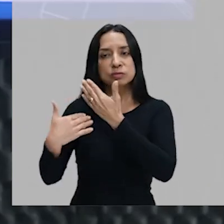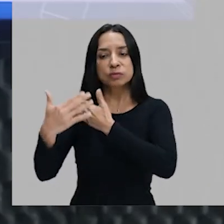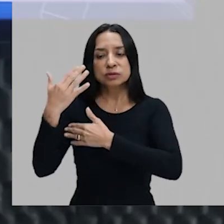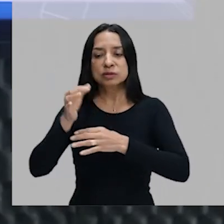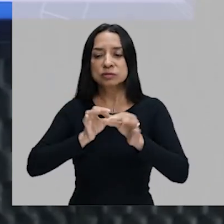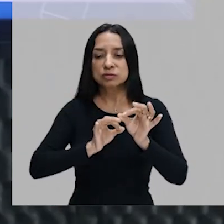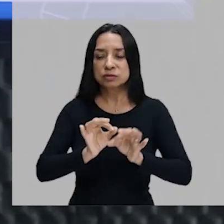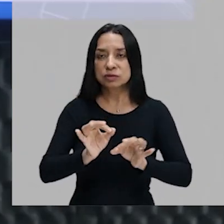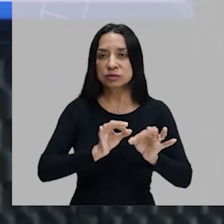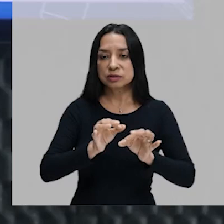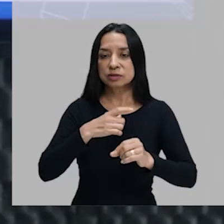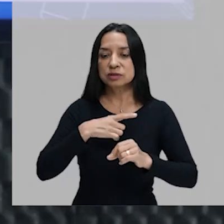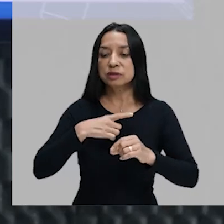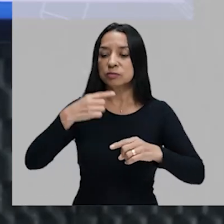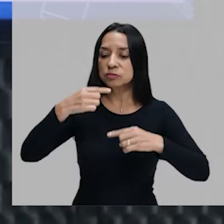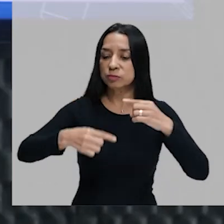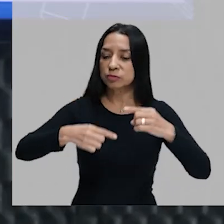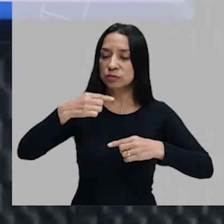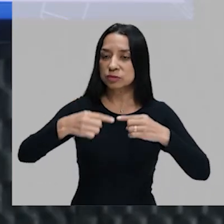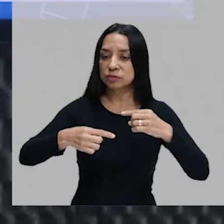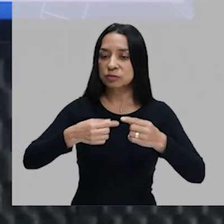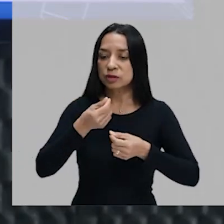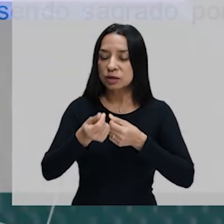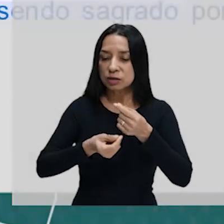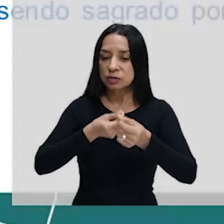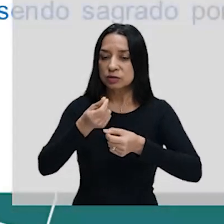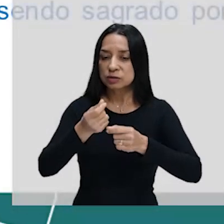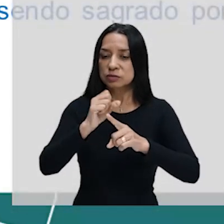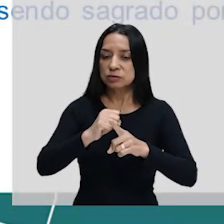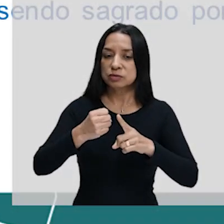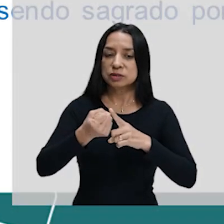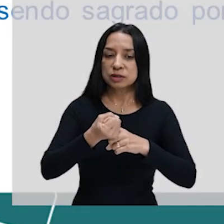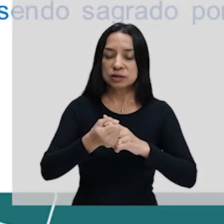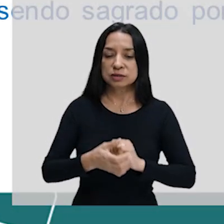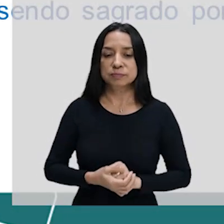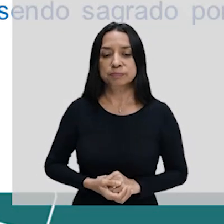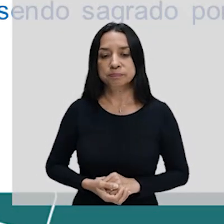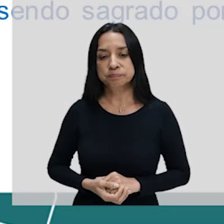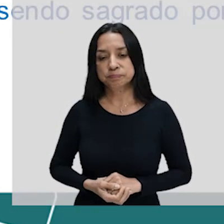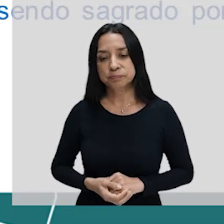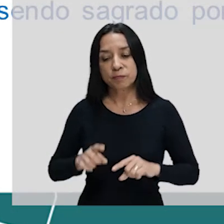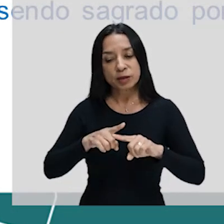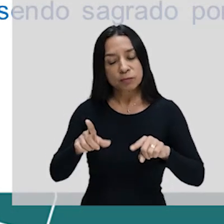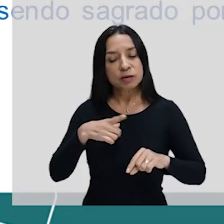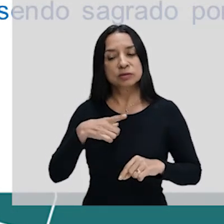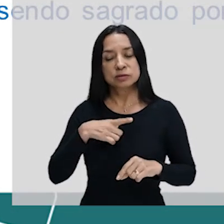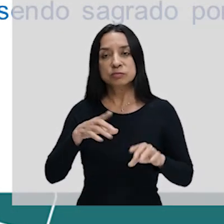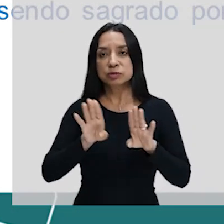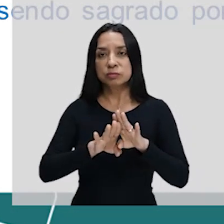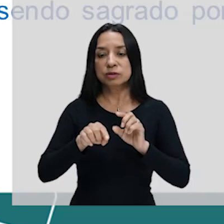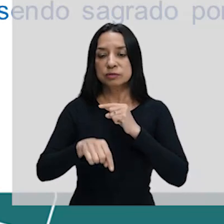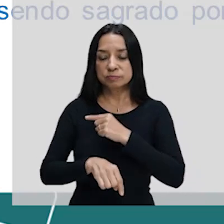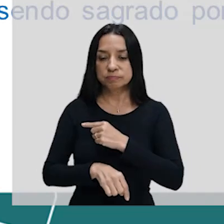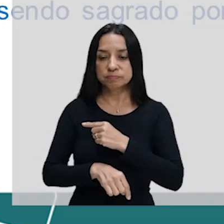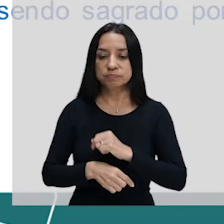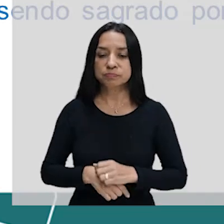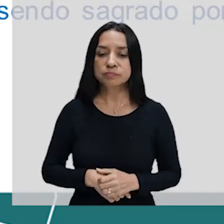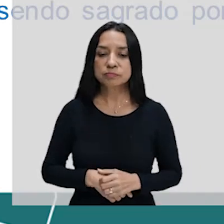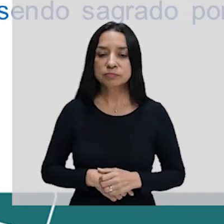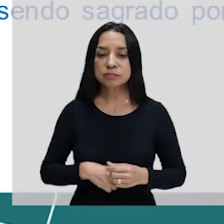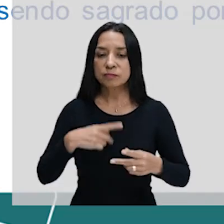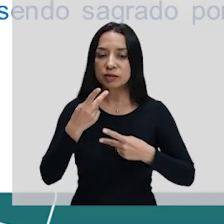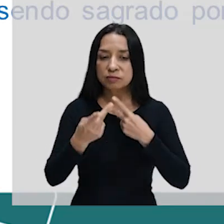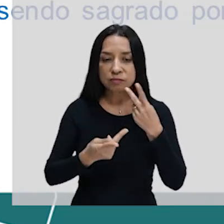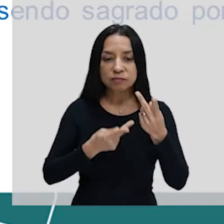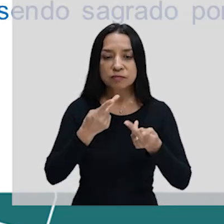se organizou em termos políticos, em termos econômicos, em termos sociais. Mas nós temos também aqui, falar de africanos, é falar do reino